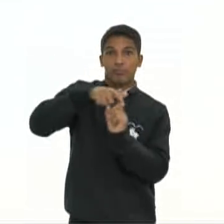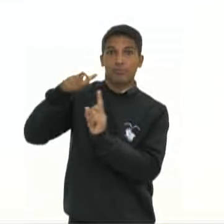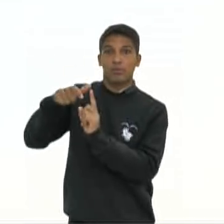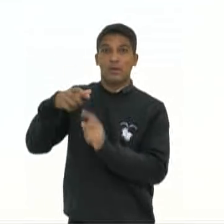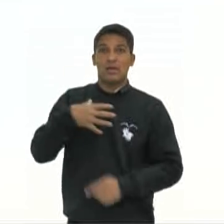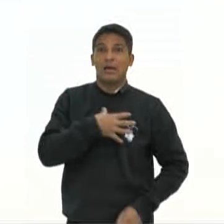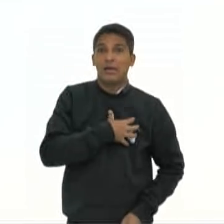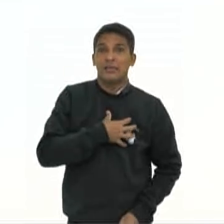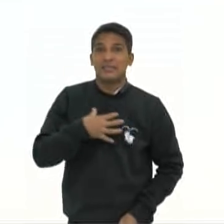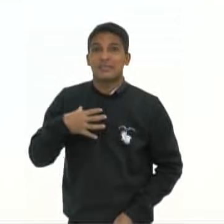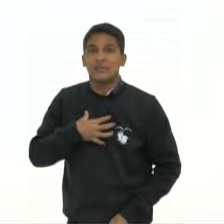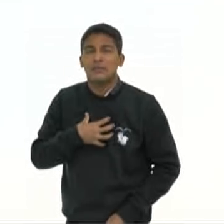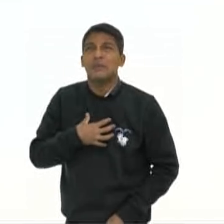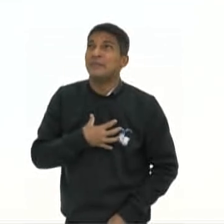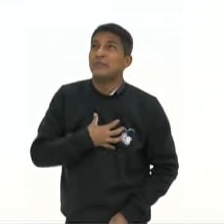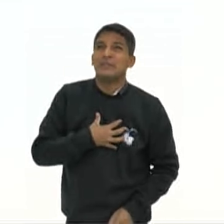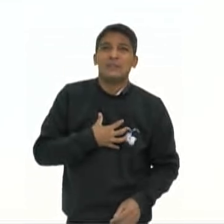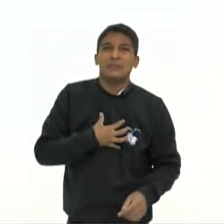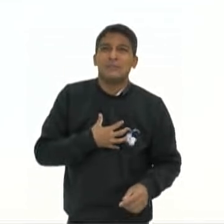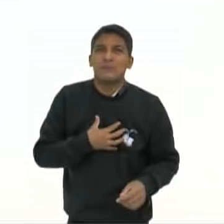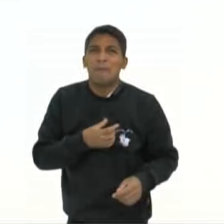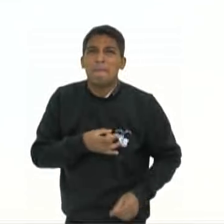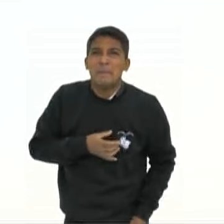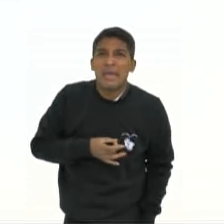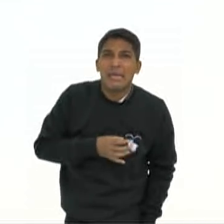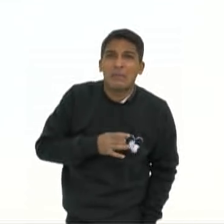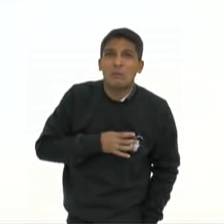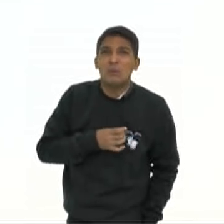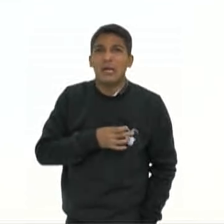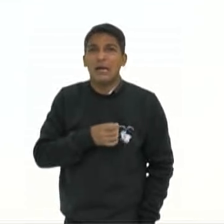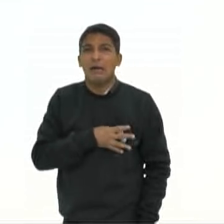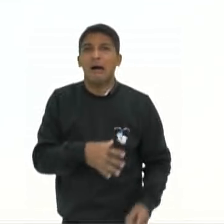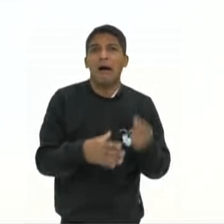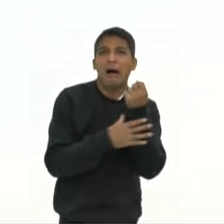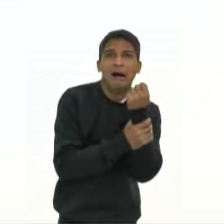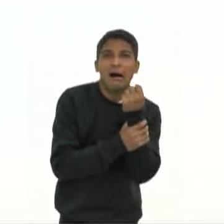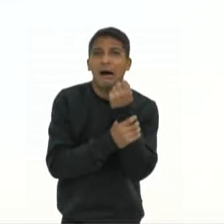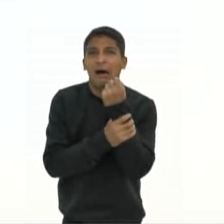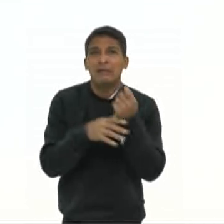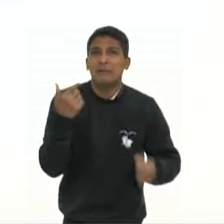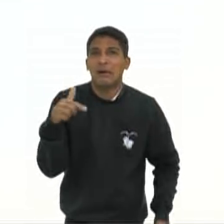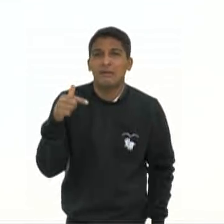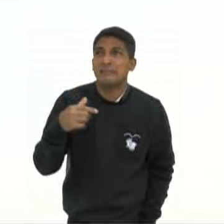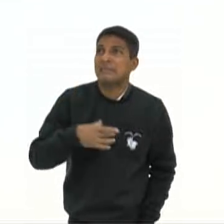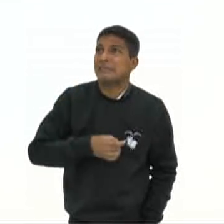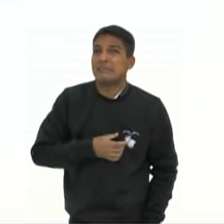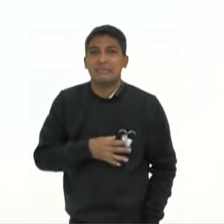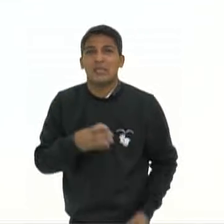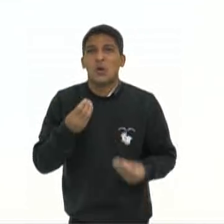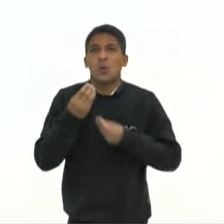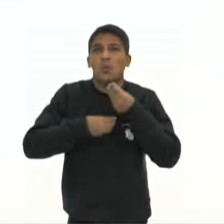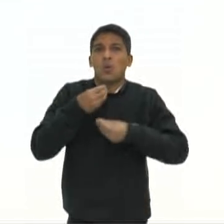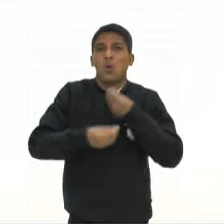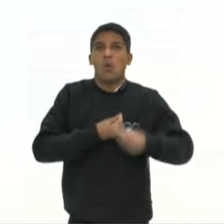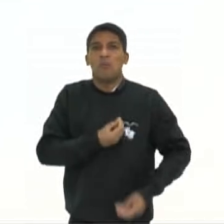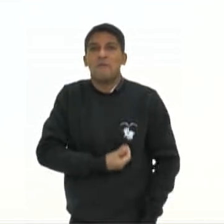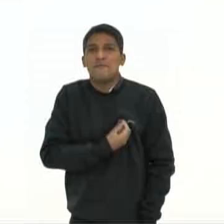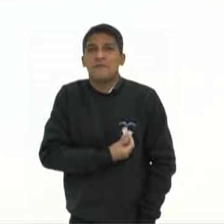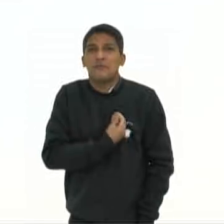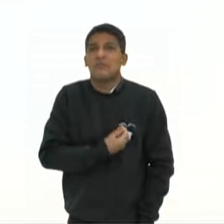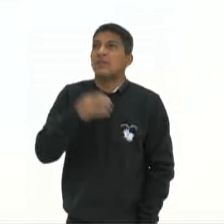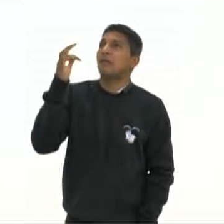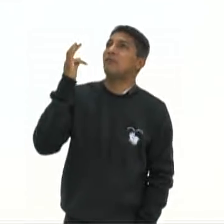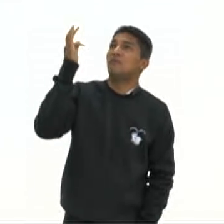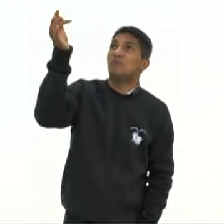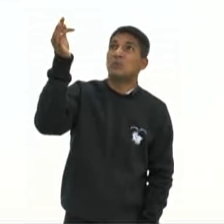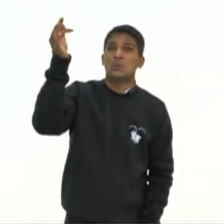Insegurança fundamental, que é decididamente a da vida futura, que não é assegurada